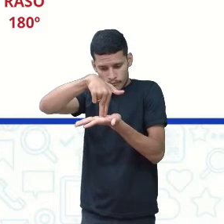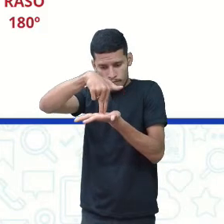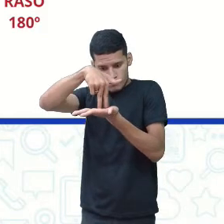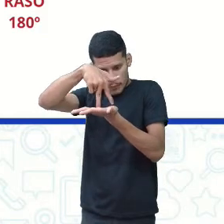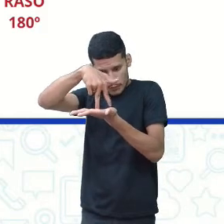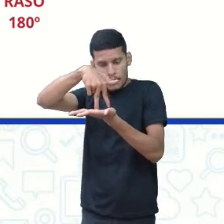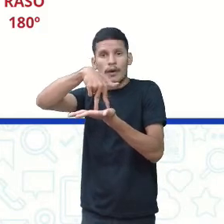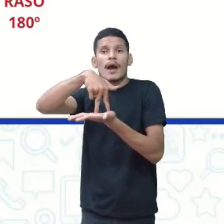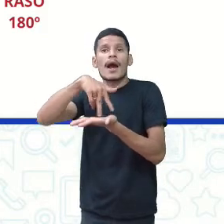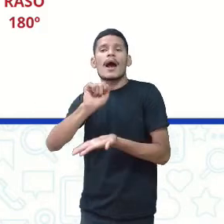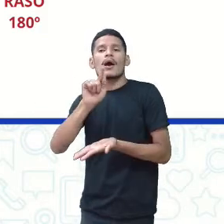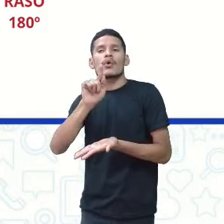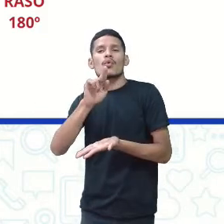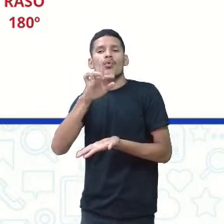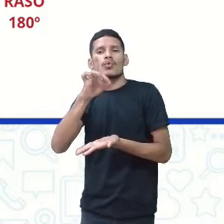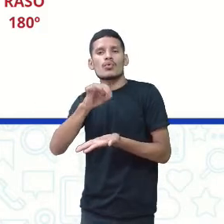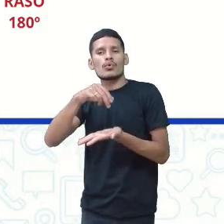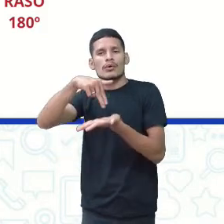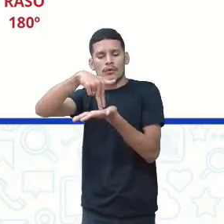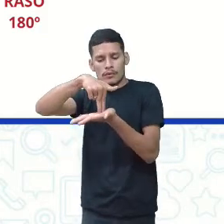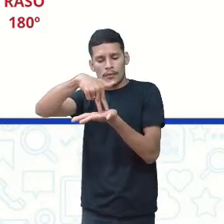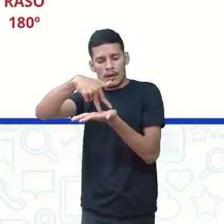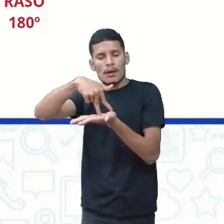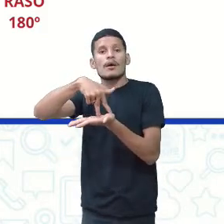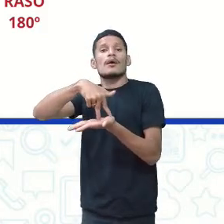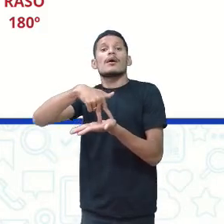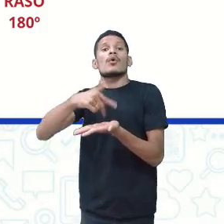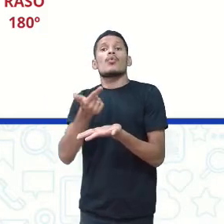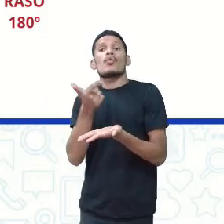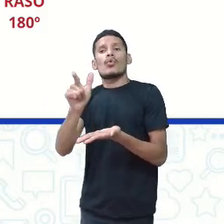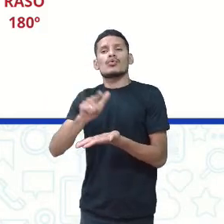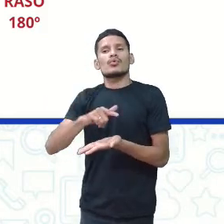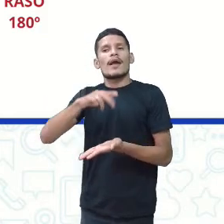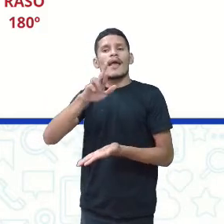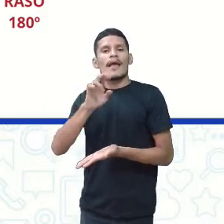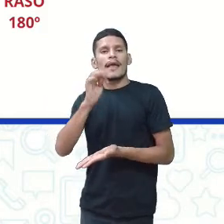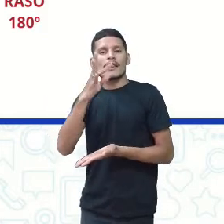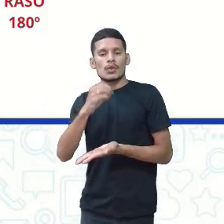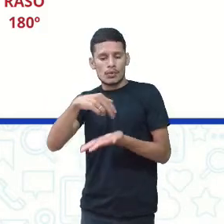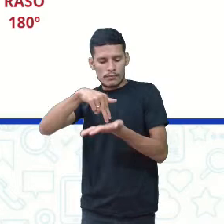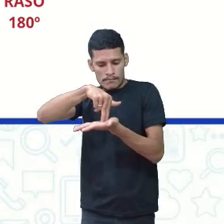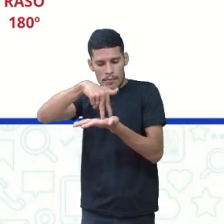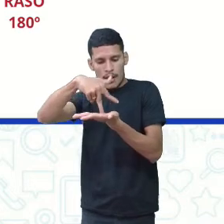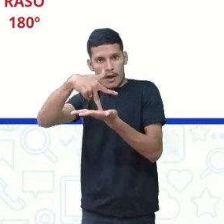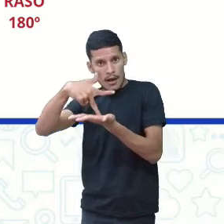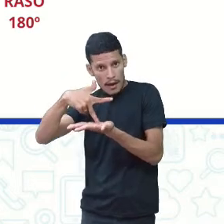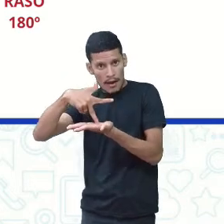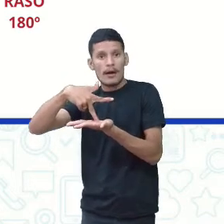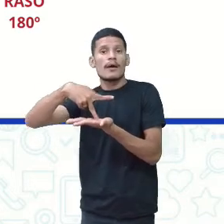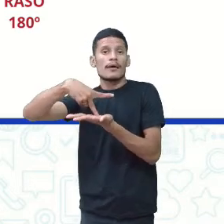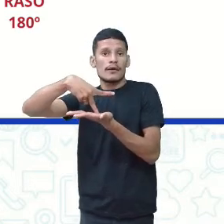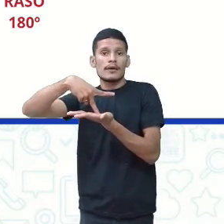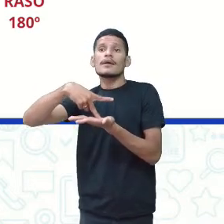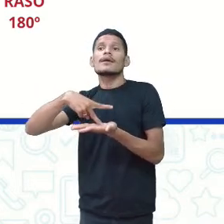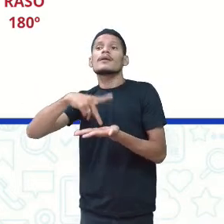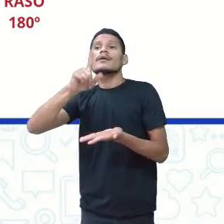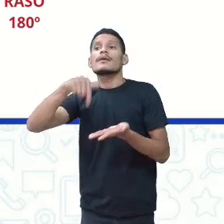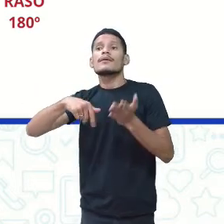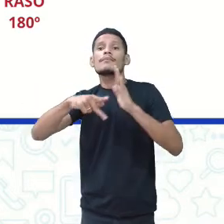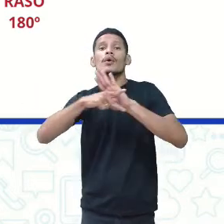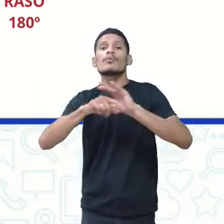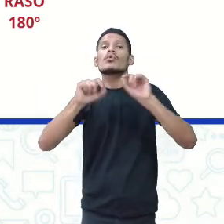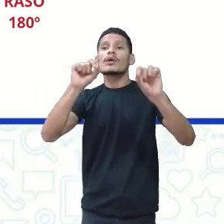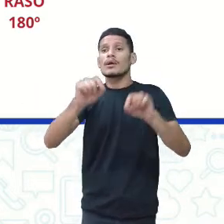tem o ângulo agudo, que é menor do que 90 graus. Temos o ângulo reto, que é idêntico a 90 graus. E